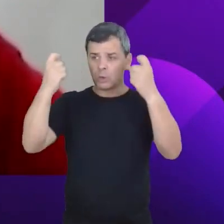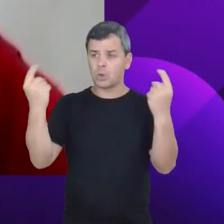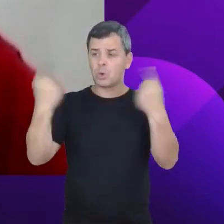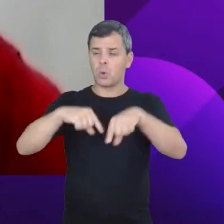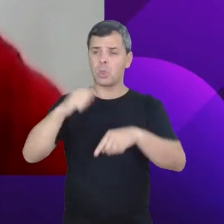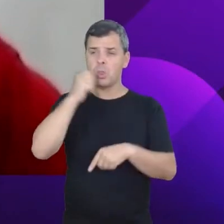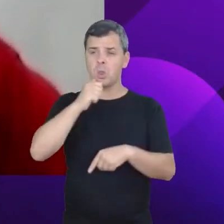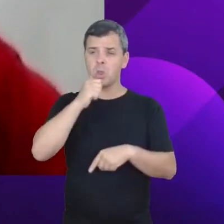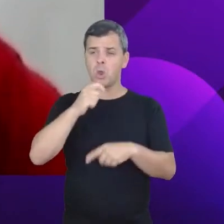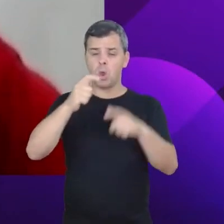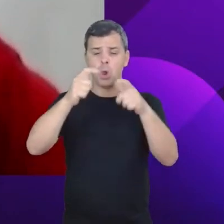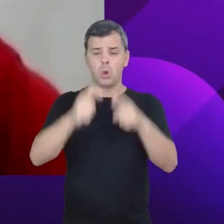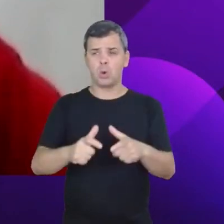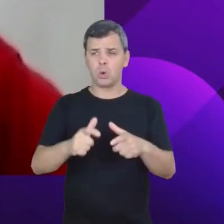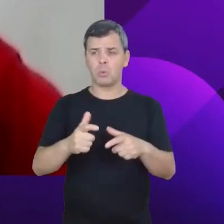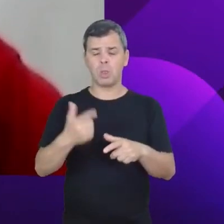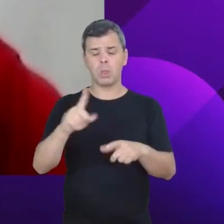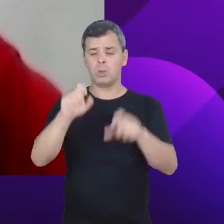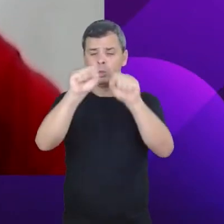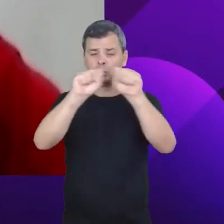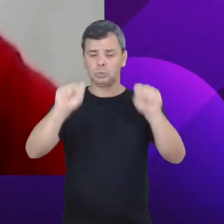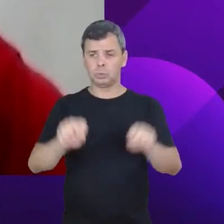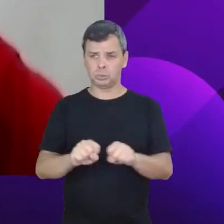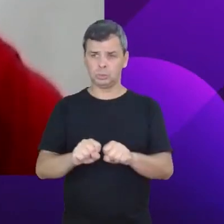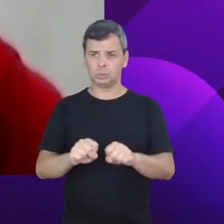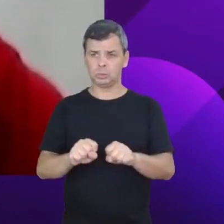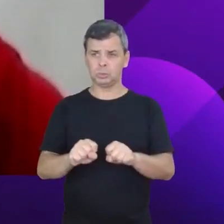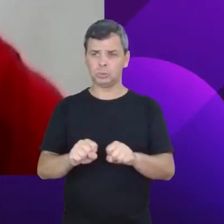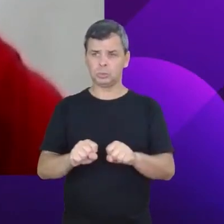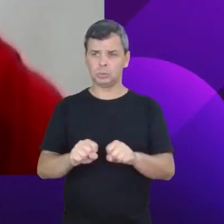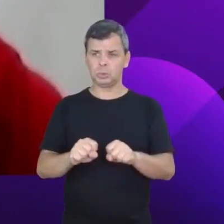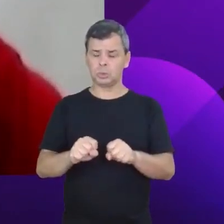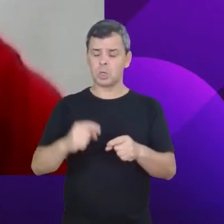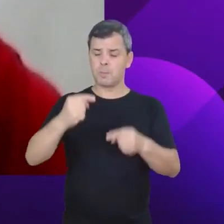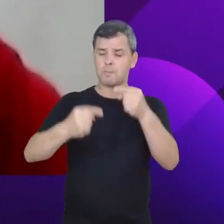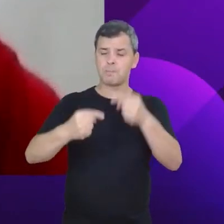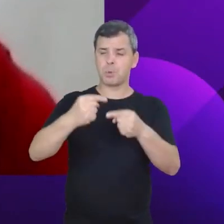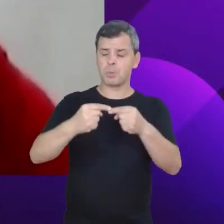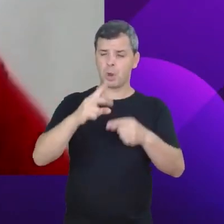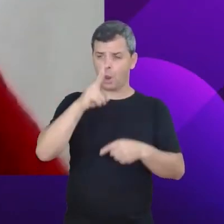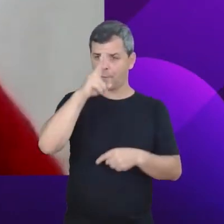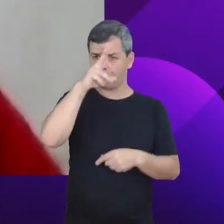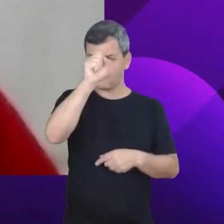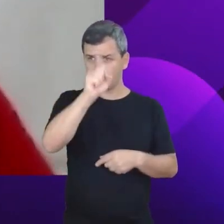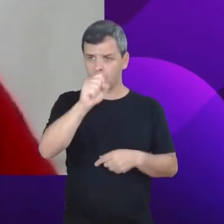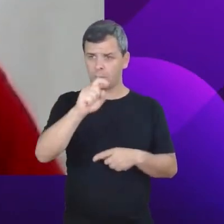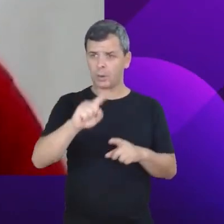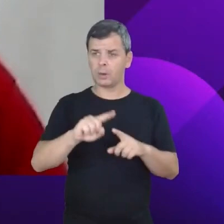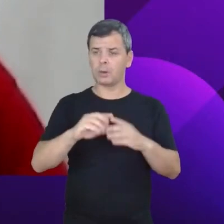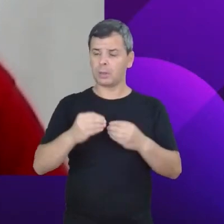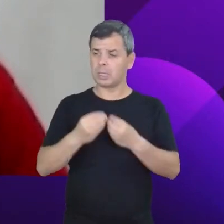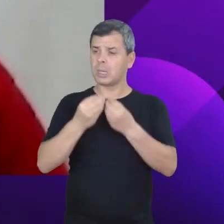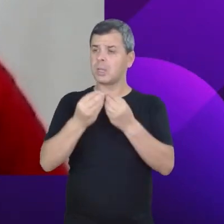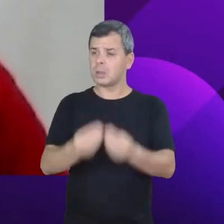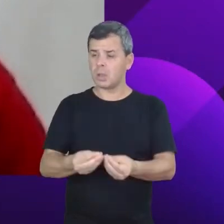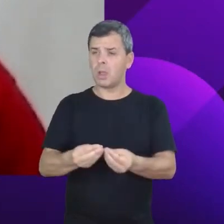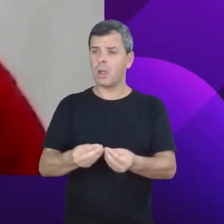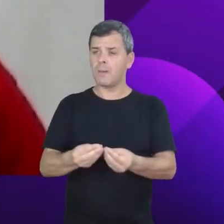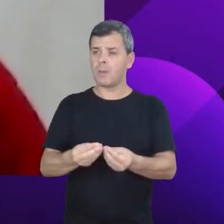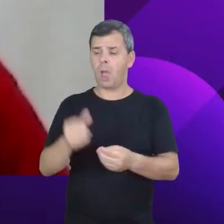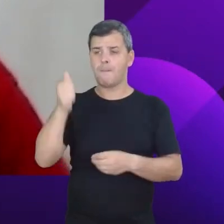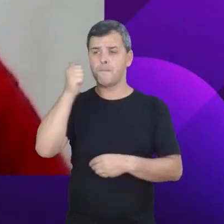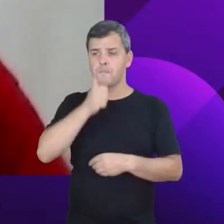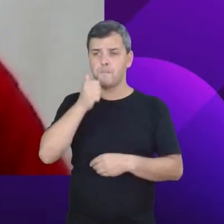mulheres aonde a gente não tem um sistema, políticas públicas forte que venha dar a